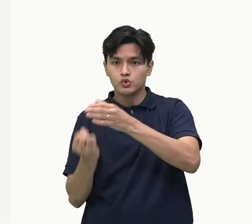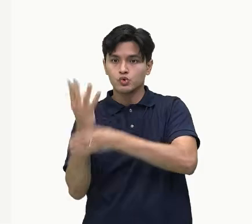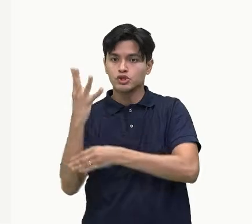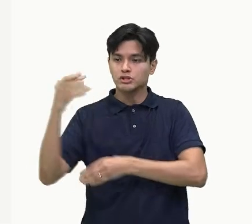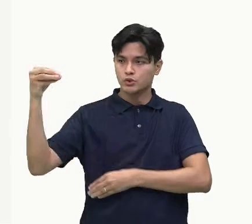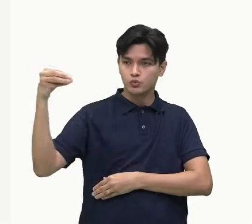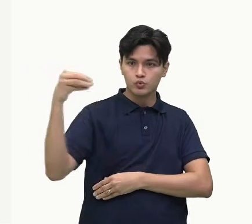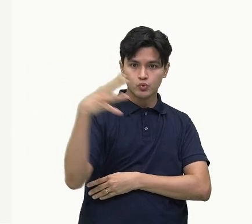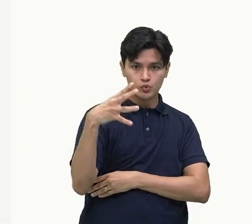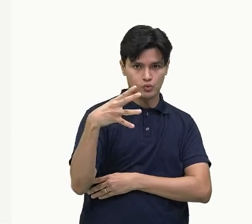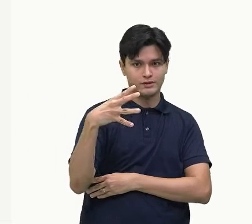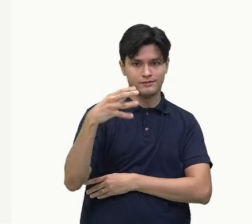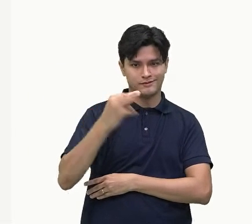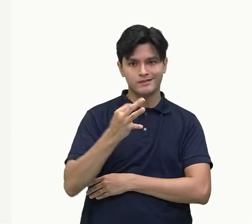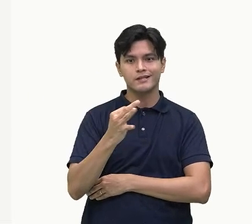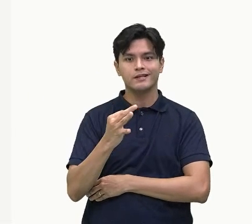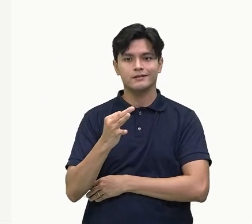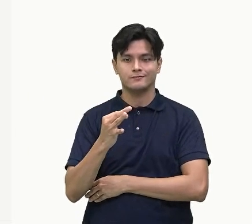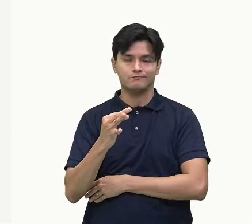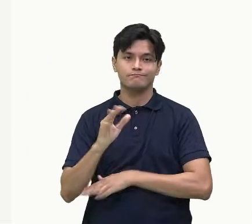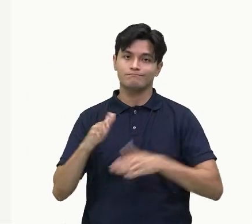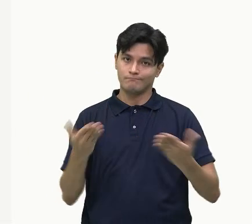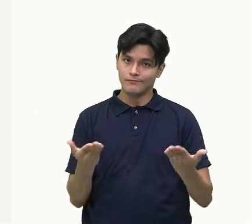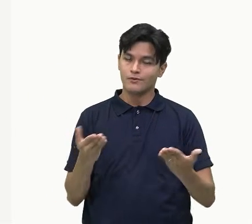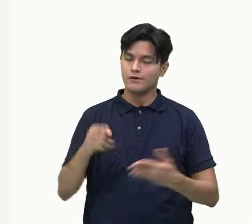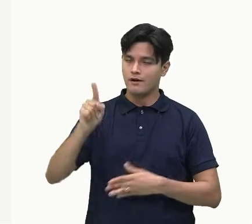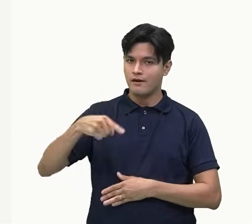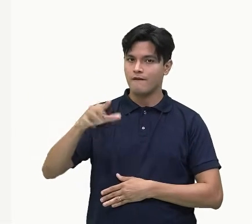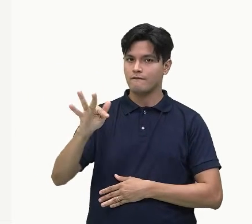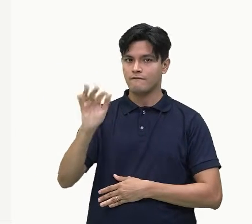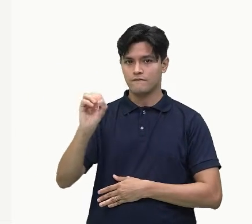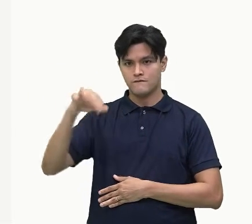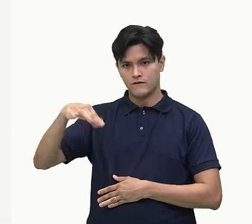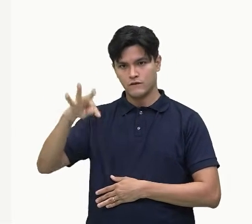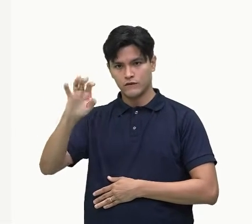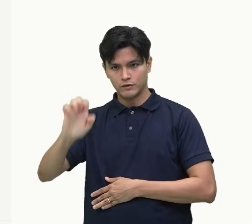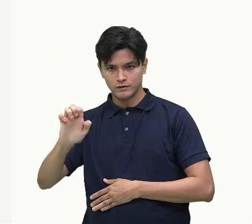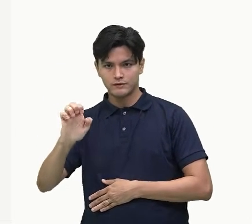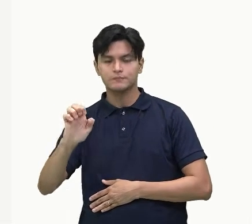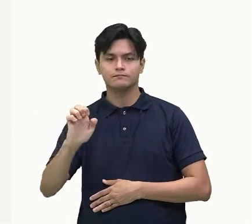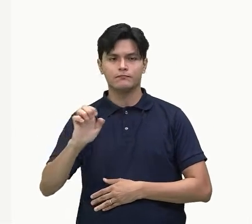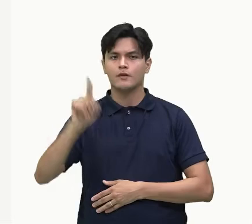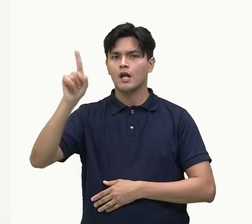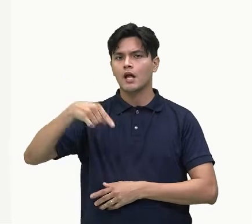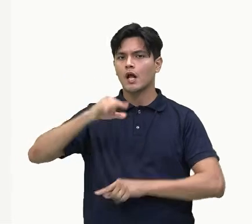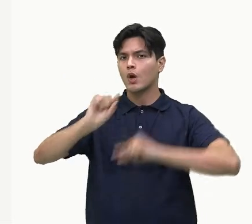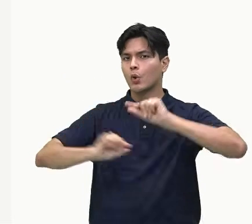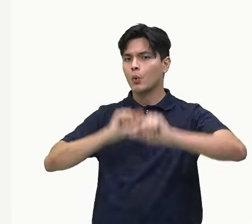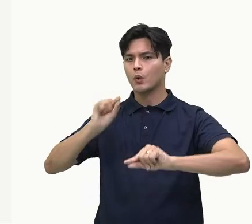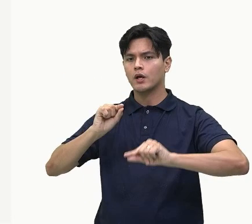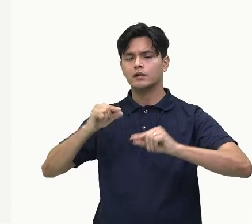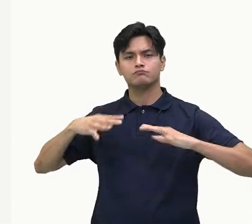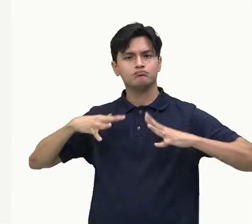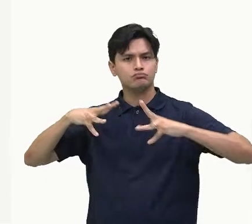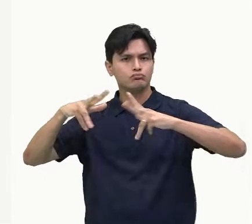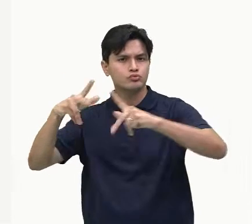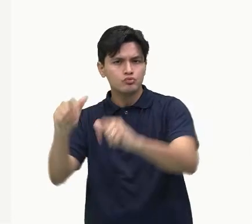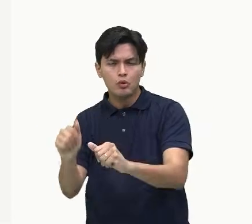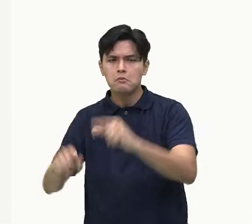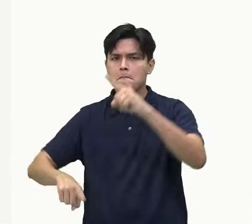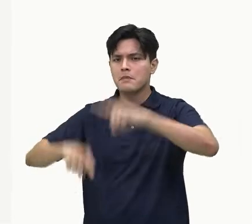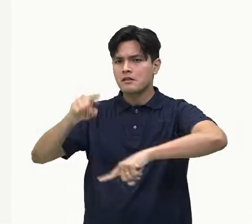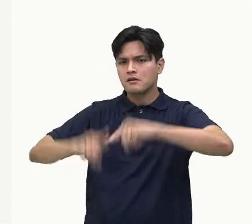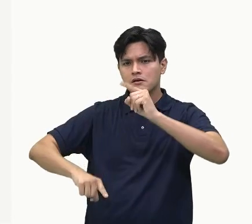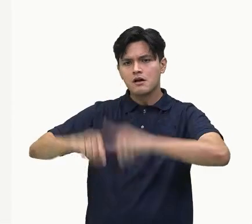fontes de luz. Fonte de luz são todos os corpos dos quais se pode receber